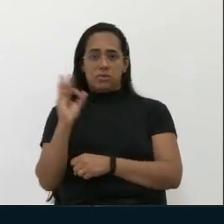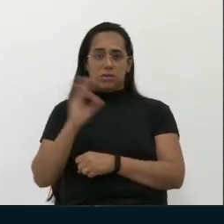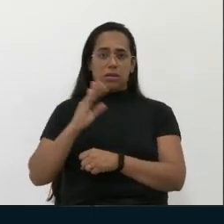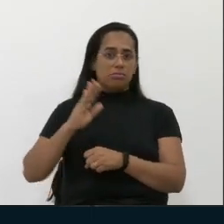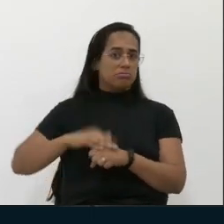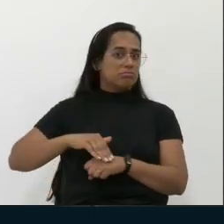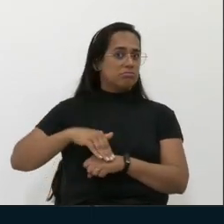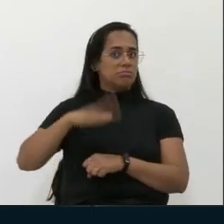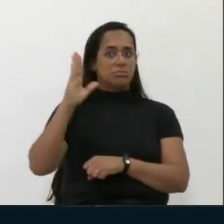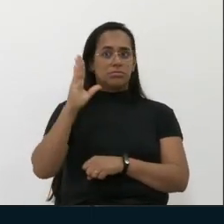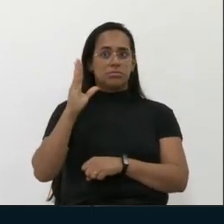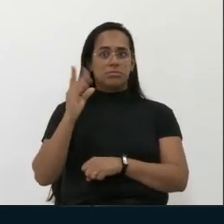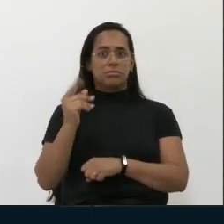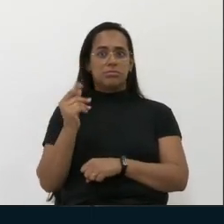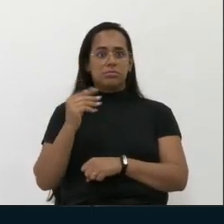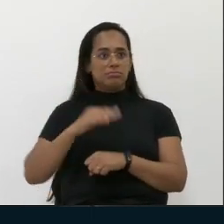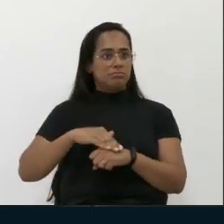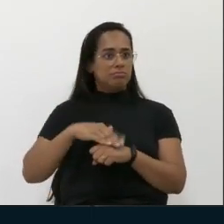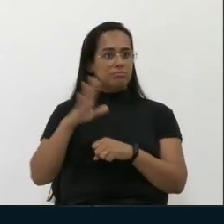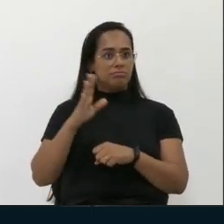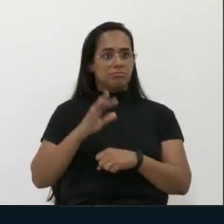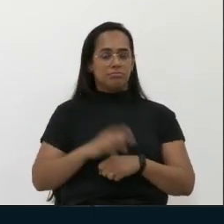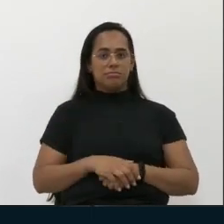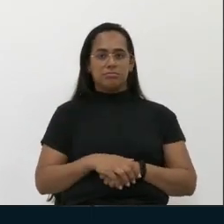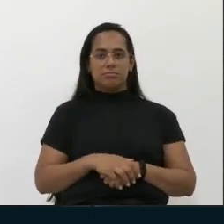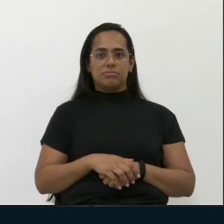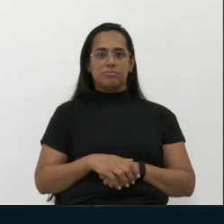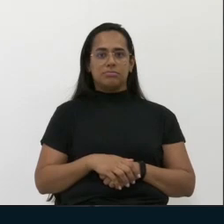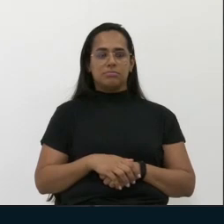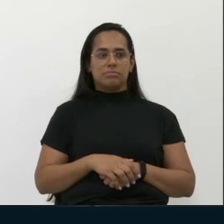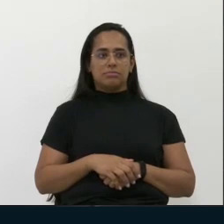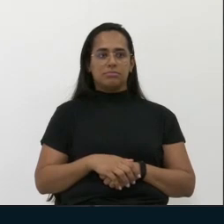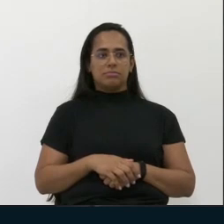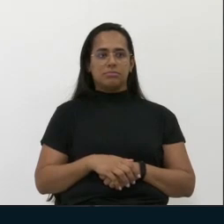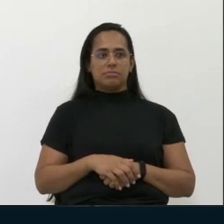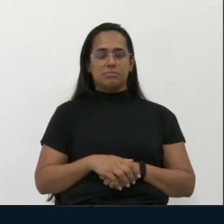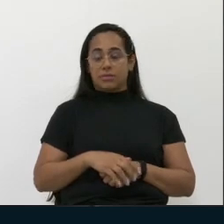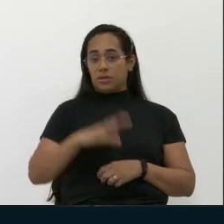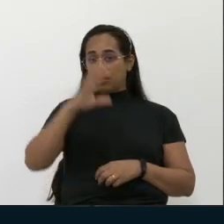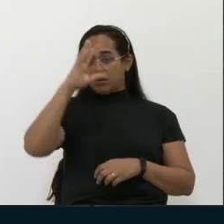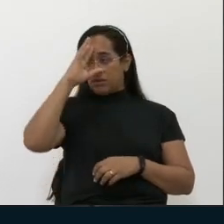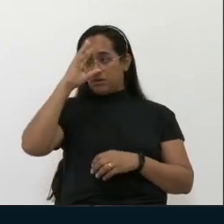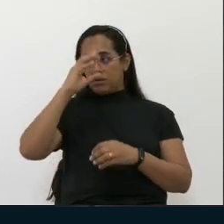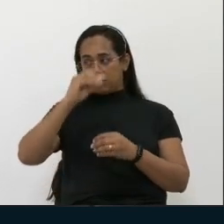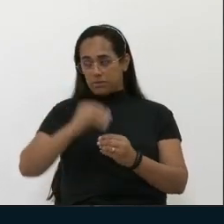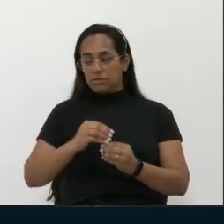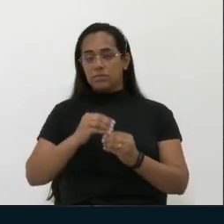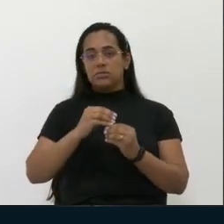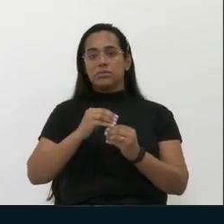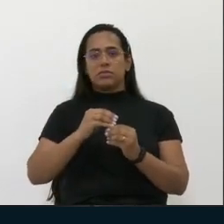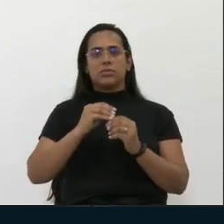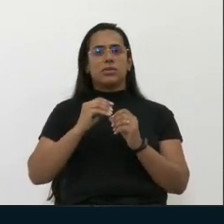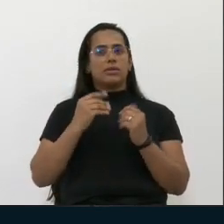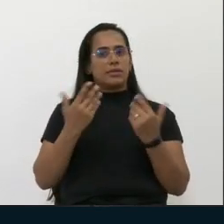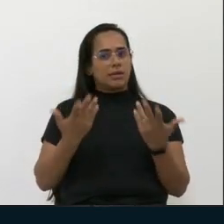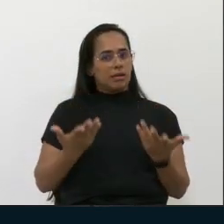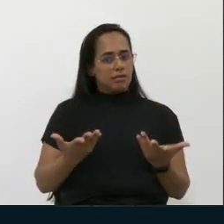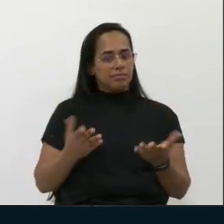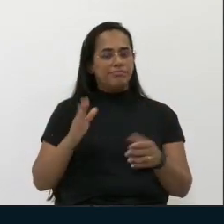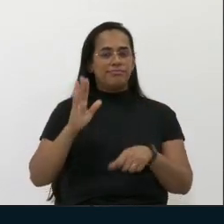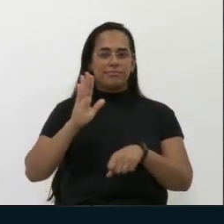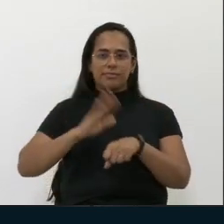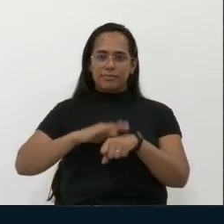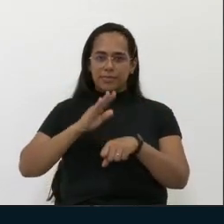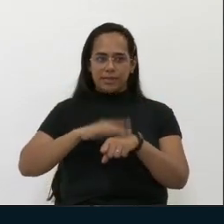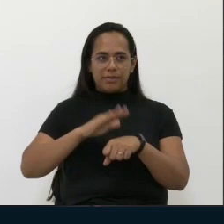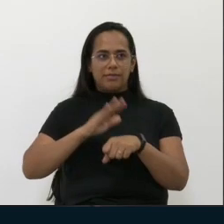vou meter o cacete no Lula. Quero que é isso mesmo. Para concluir, vereador. Para concluir, senhor presidente. É feita a licitação. O